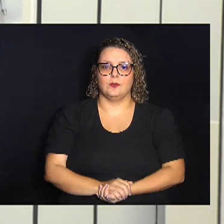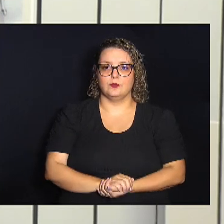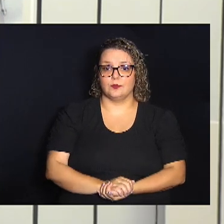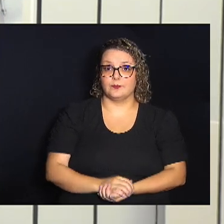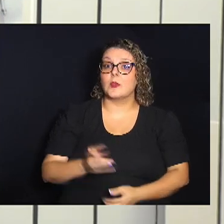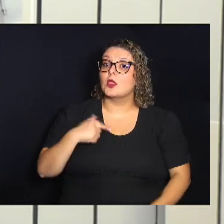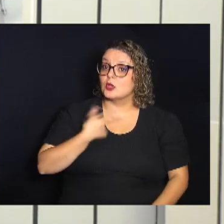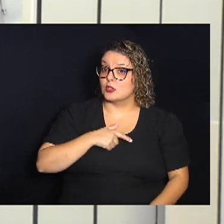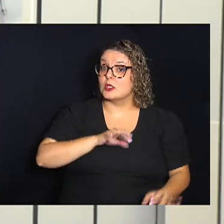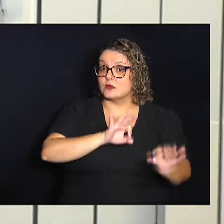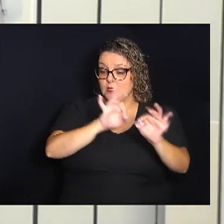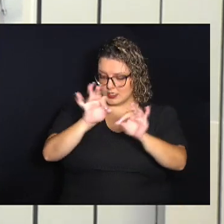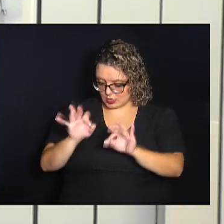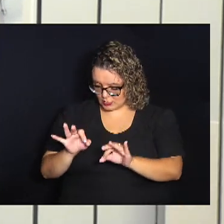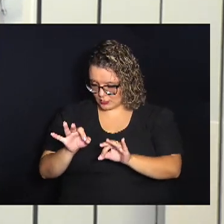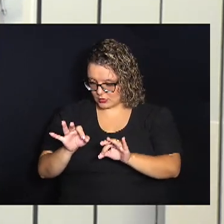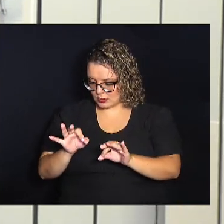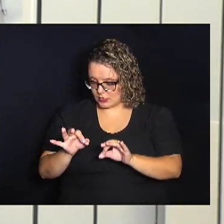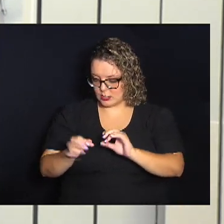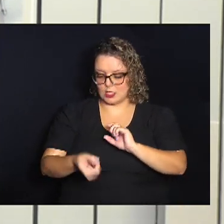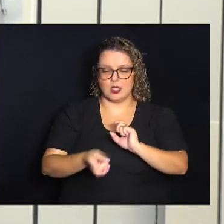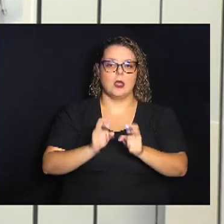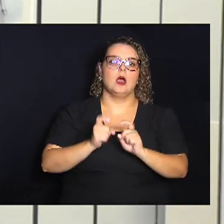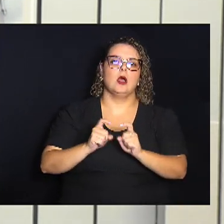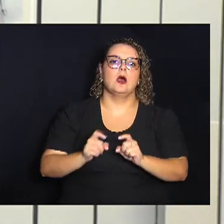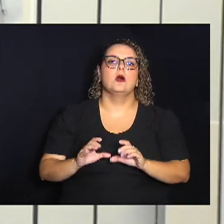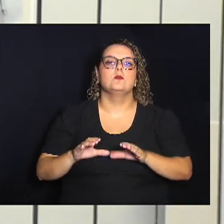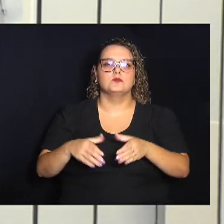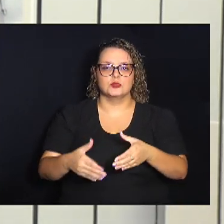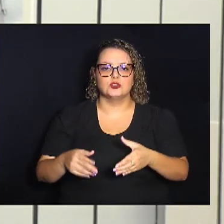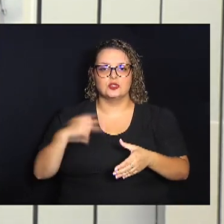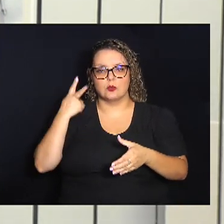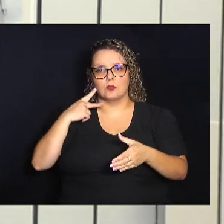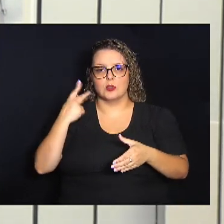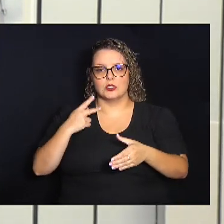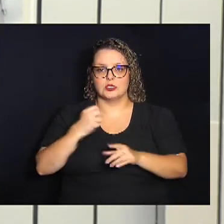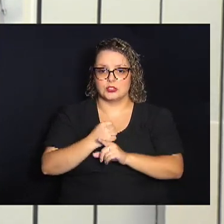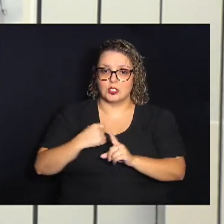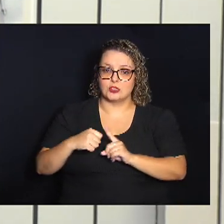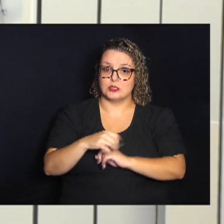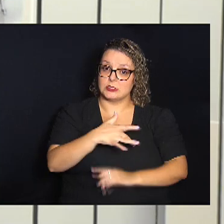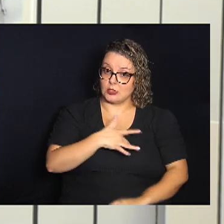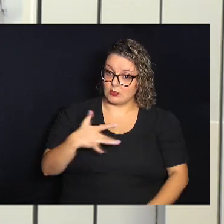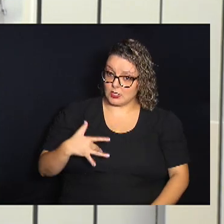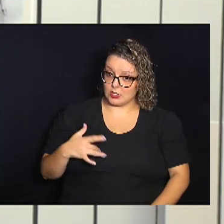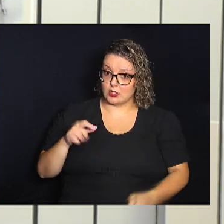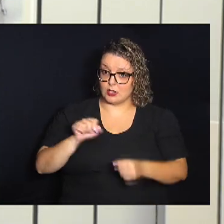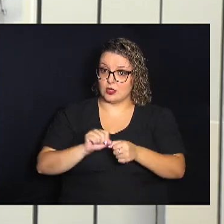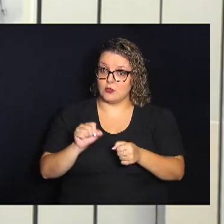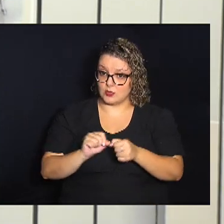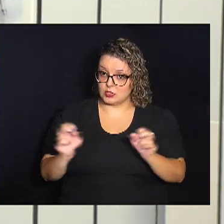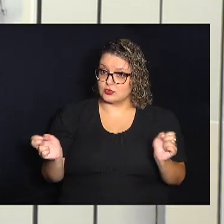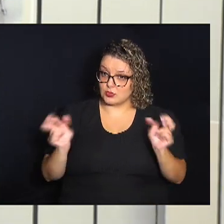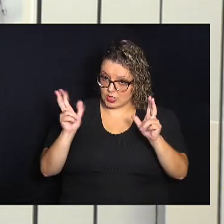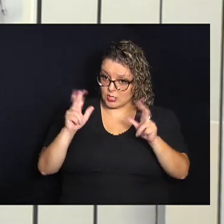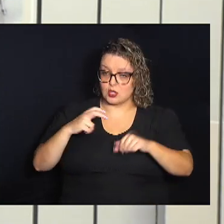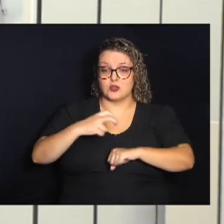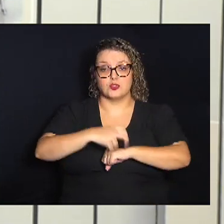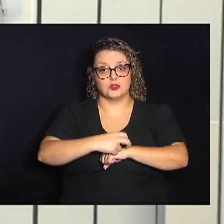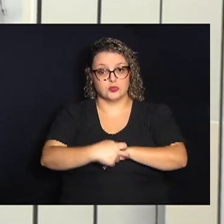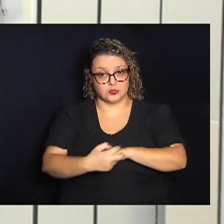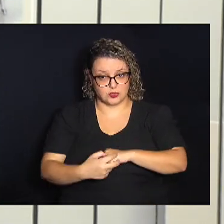gente vai acompanhar a reunião da Comissão de Política Social e Saúde, que fez este alerta sobre a